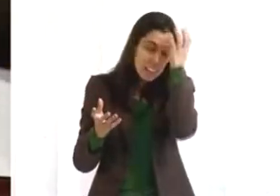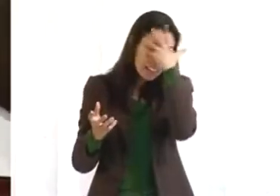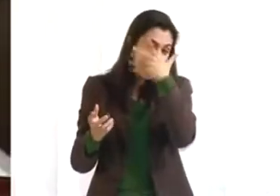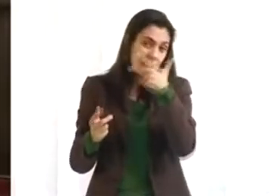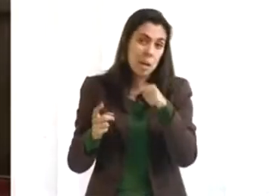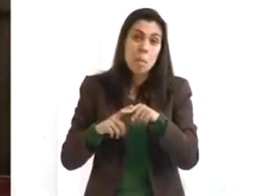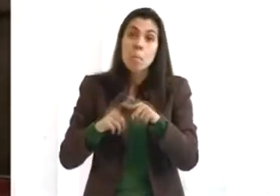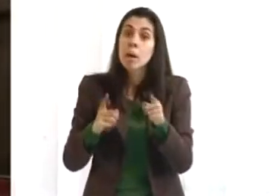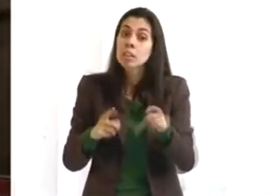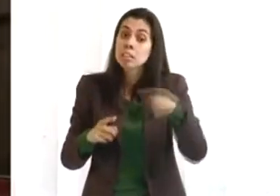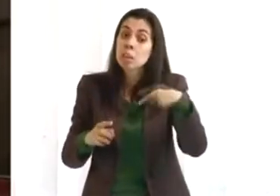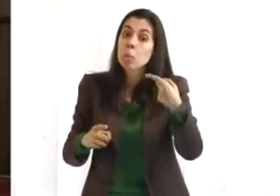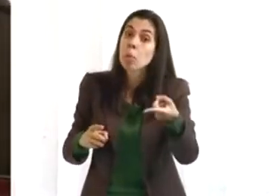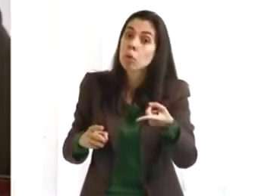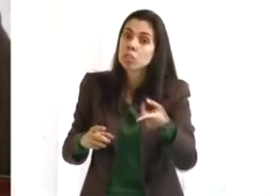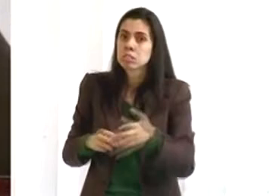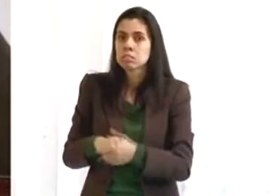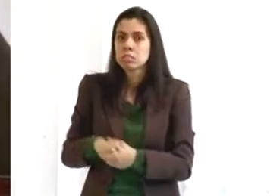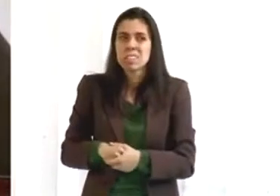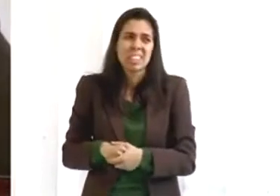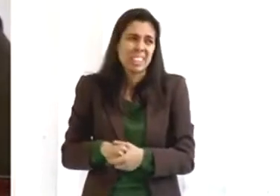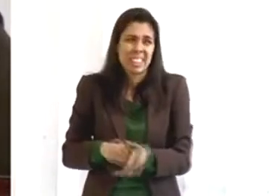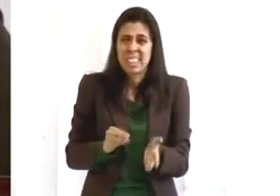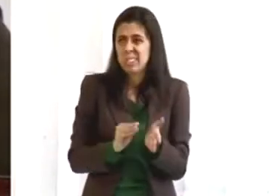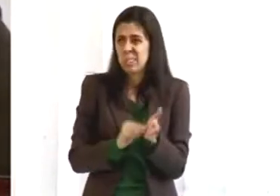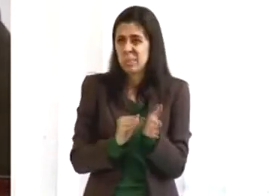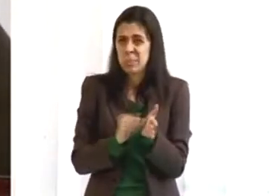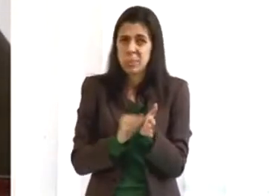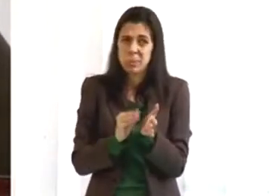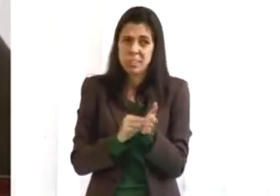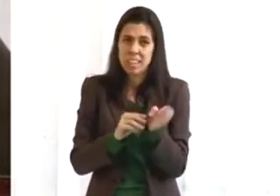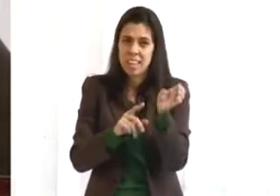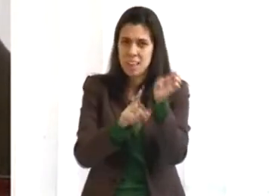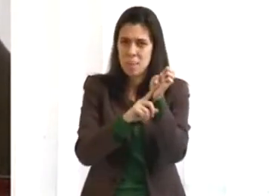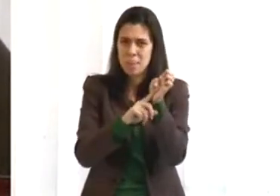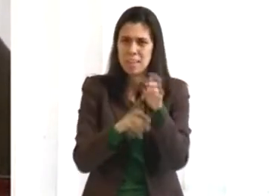mais, eu faltei na escola dominical, eu não tenho essa resposta.